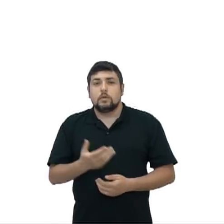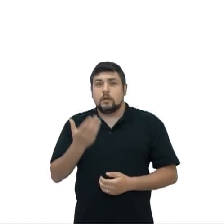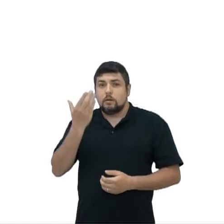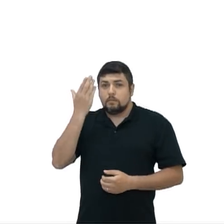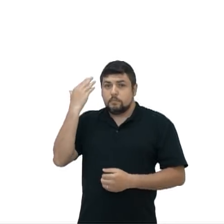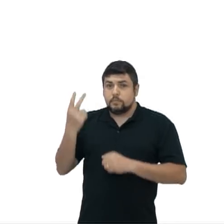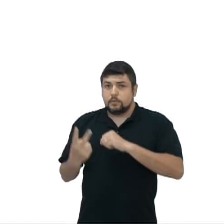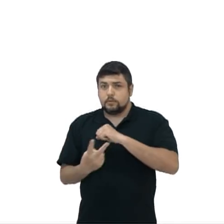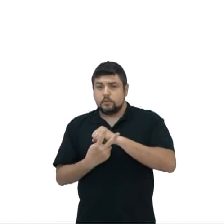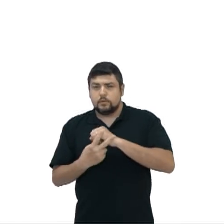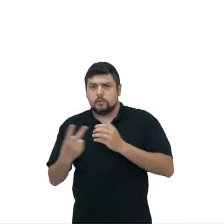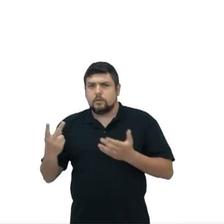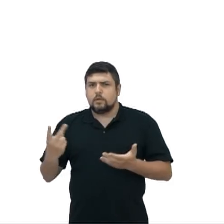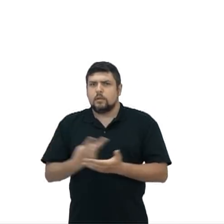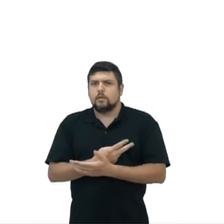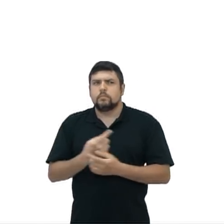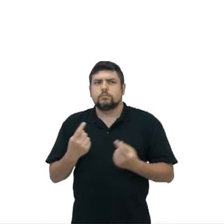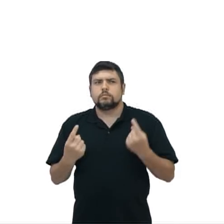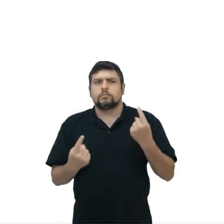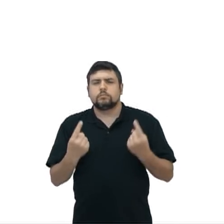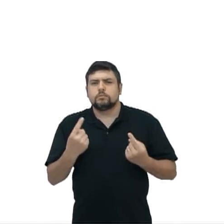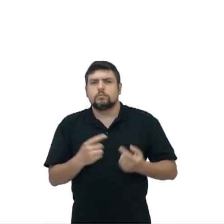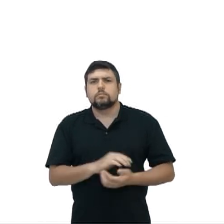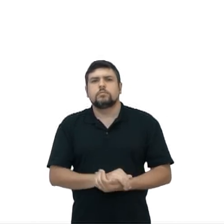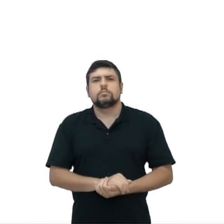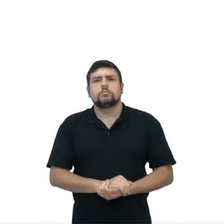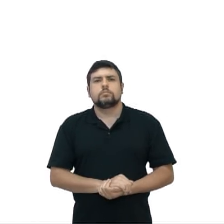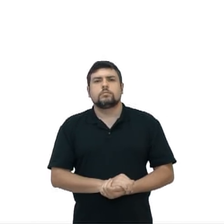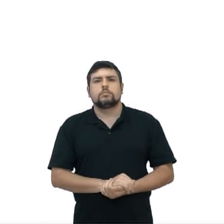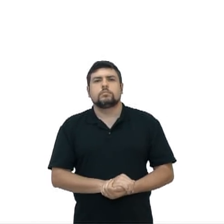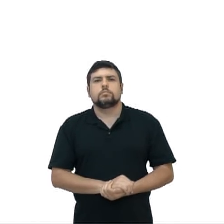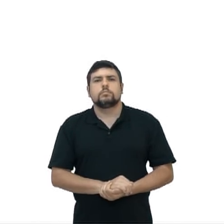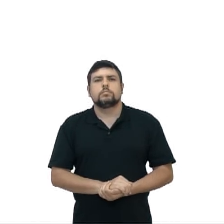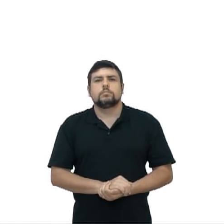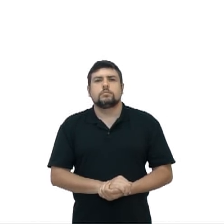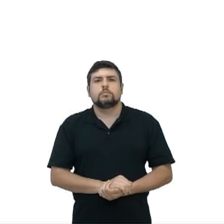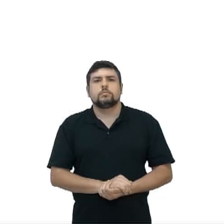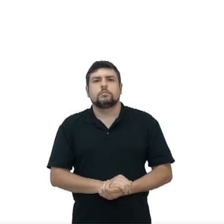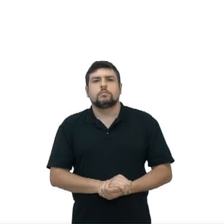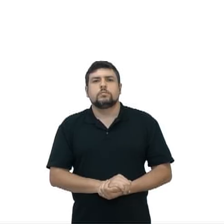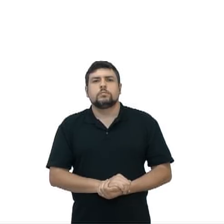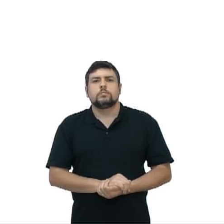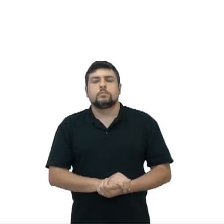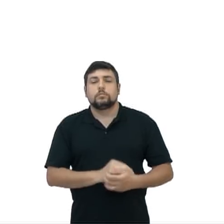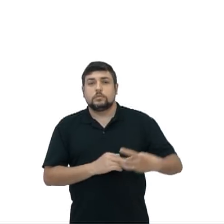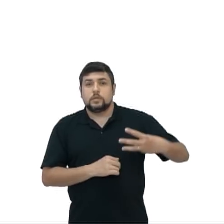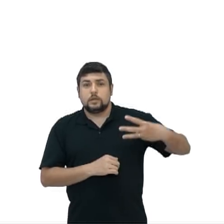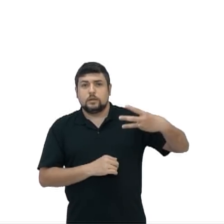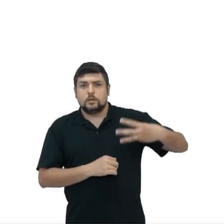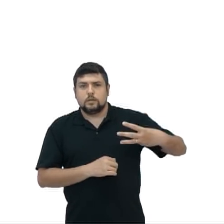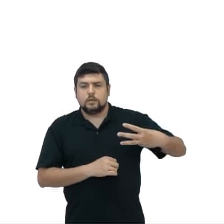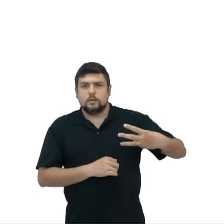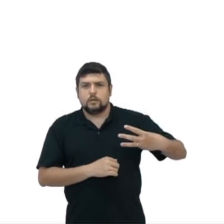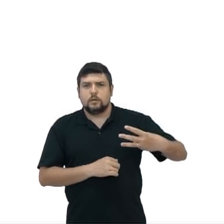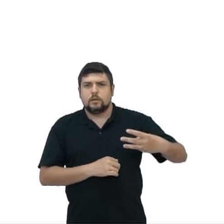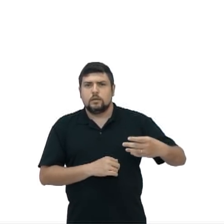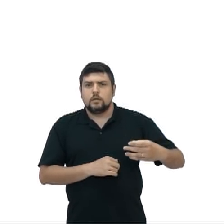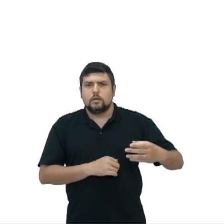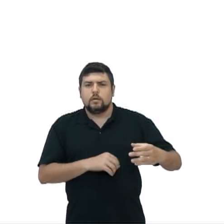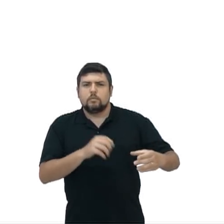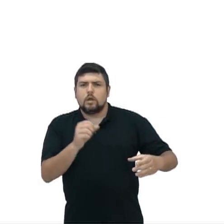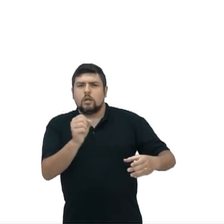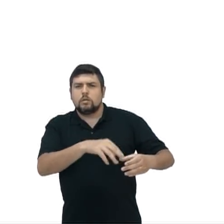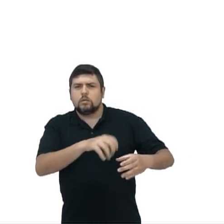errado. Aonde? No painted, no played ou no called. E 3. Lixeiro em inglês. Como que é